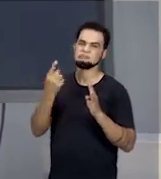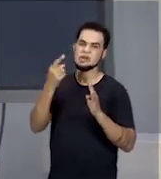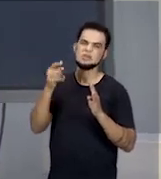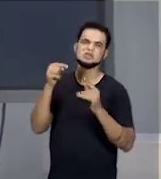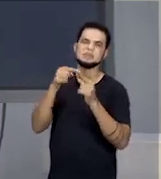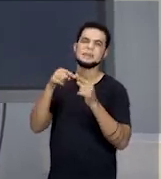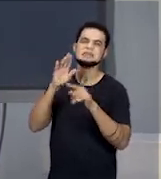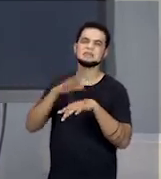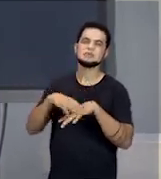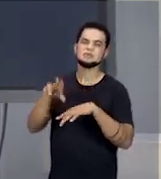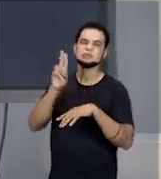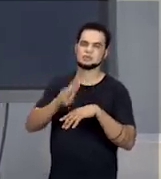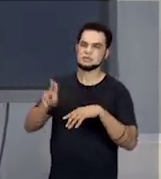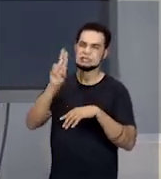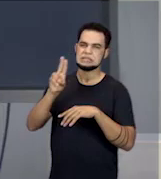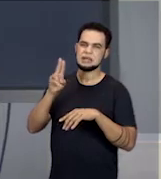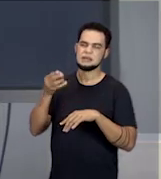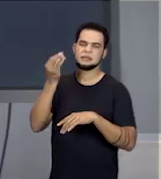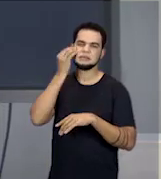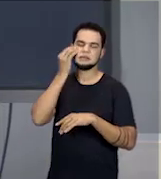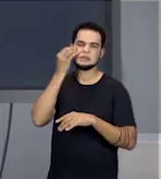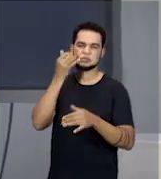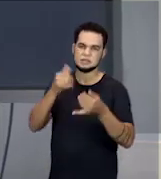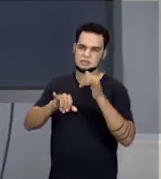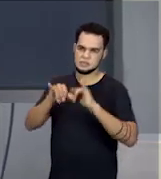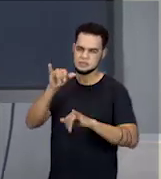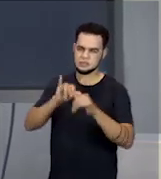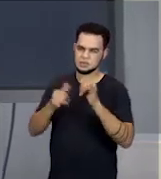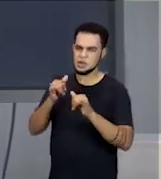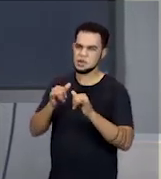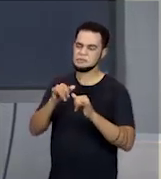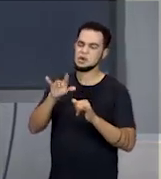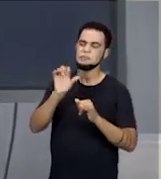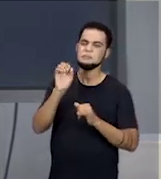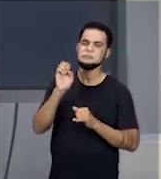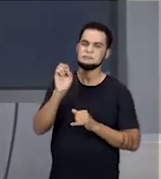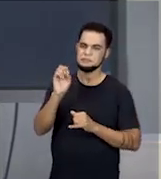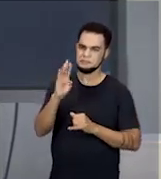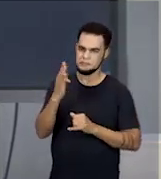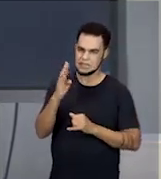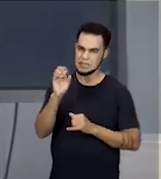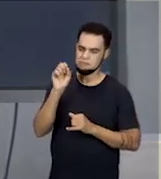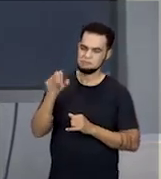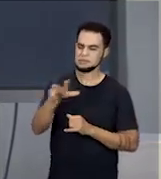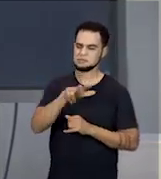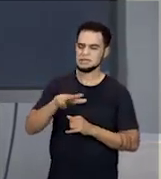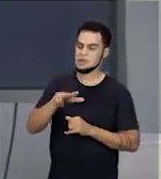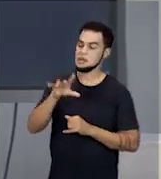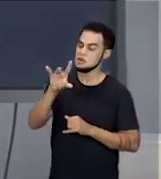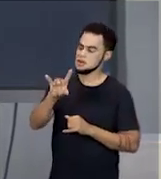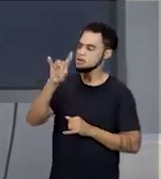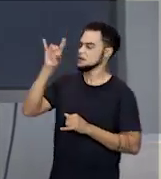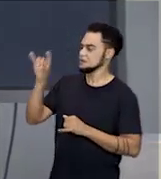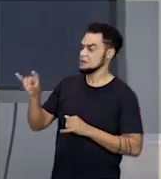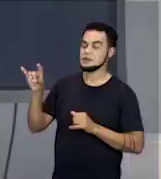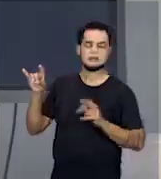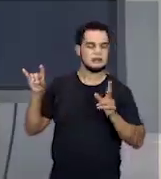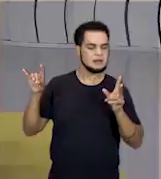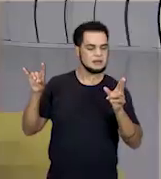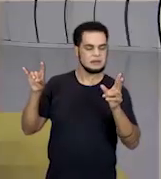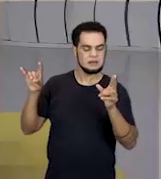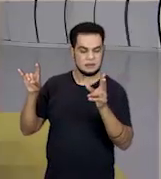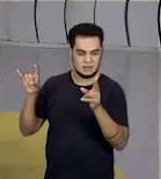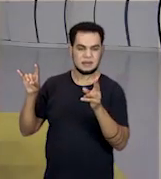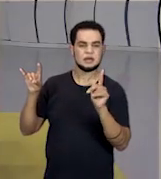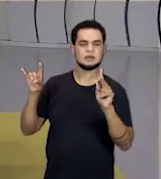utilizada, tá? Em testes laboratoriais, em experimentos. A partir do momento que eu incorporei esse